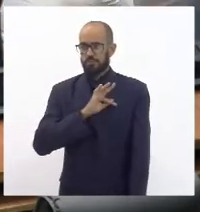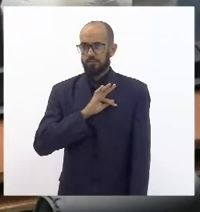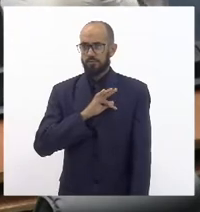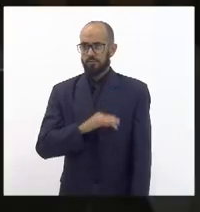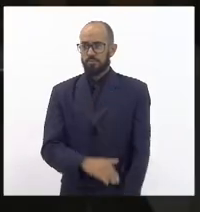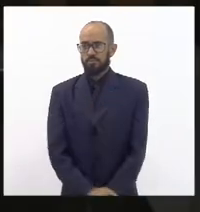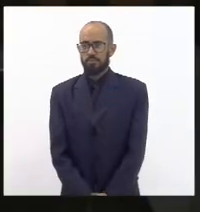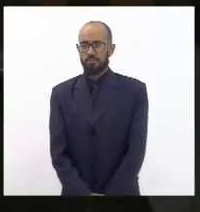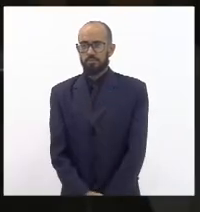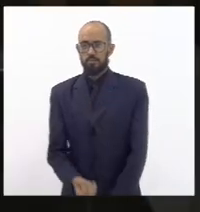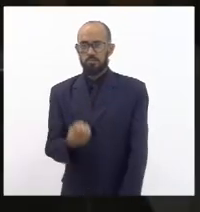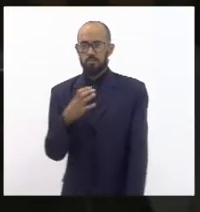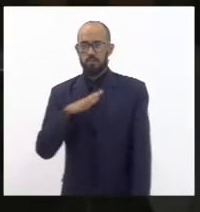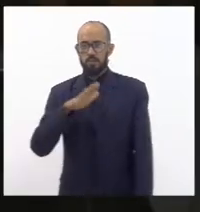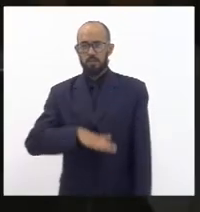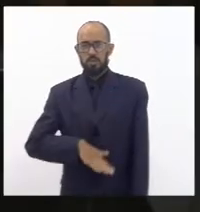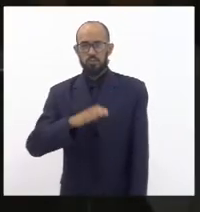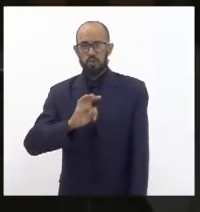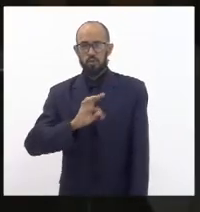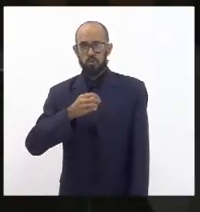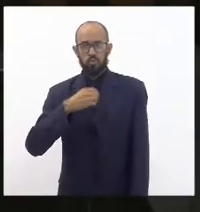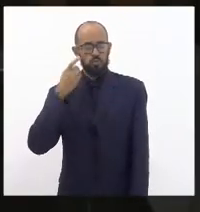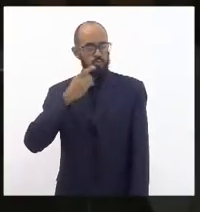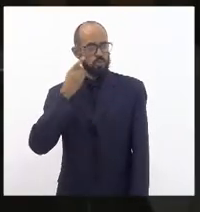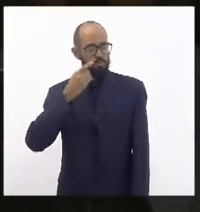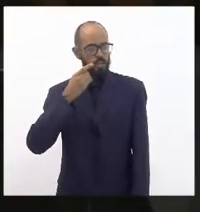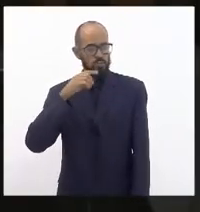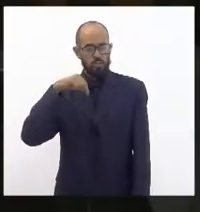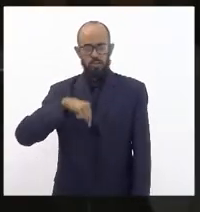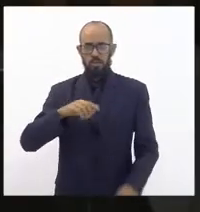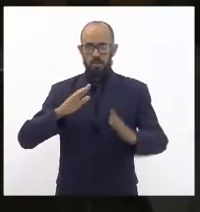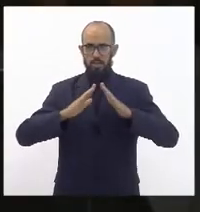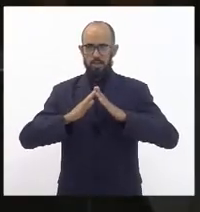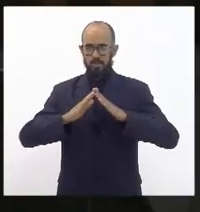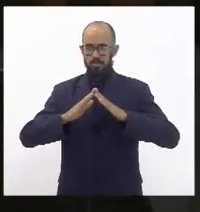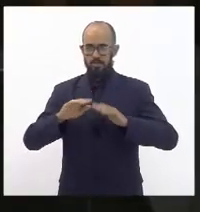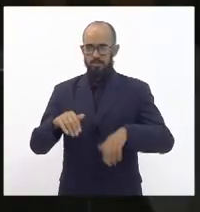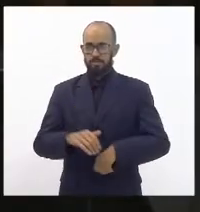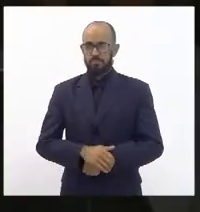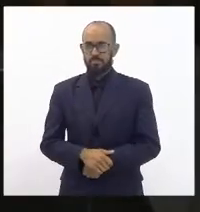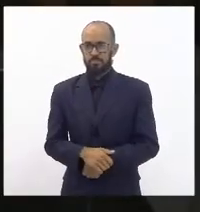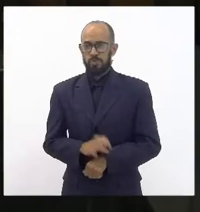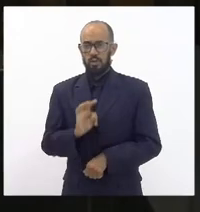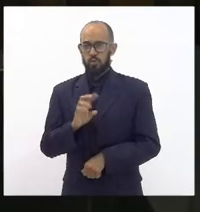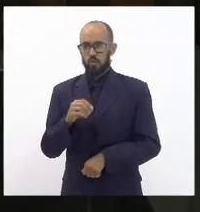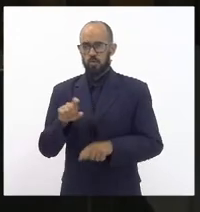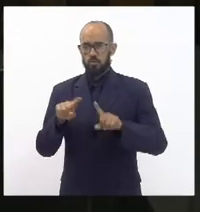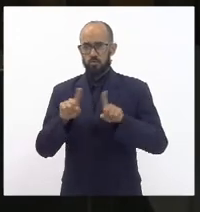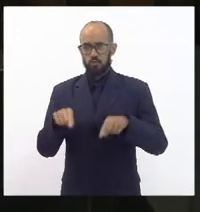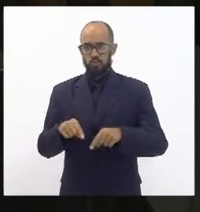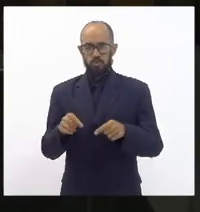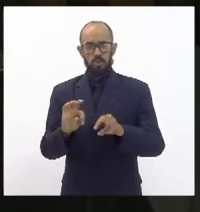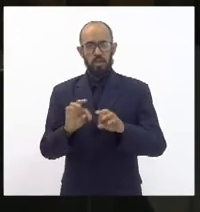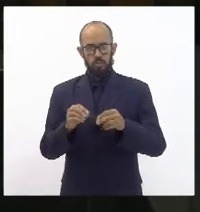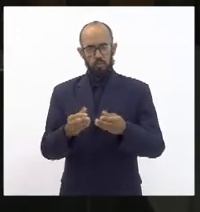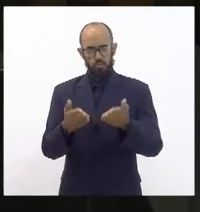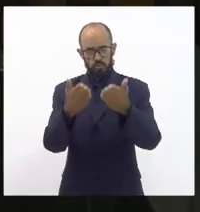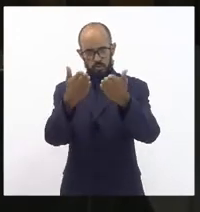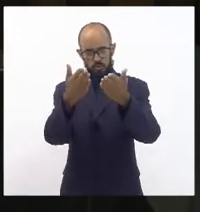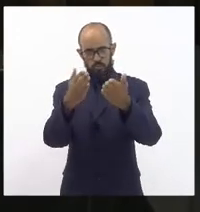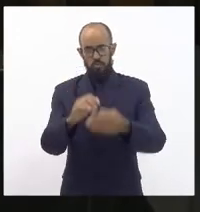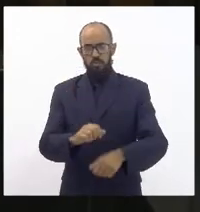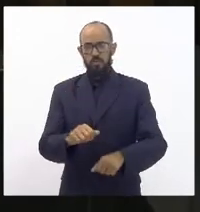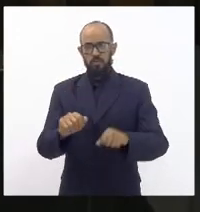Boa tarde a todos os deputados e deputadas aqui dessa casa os servidores EA todos os que estão nos assistindo